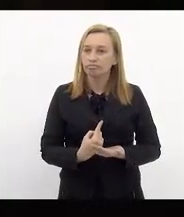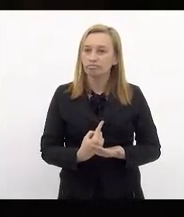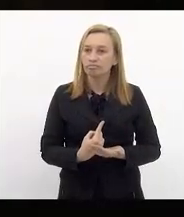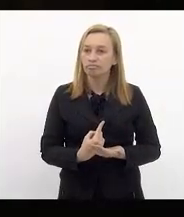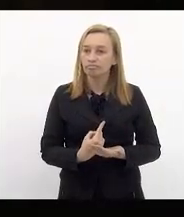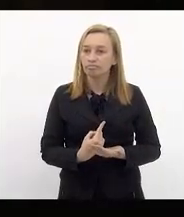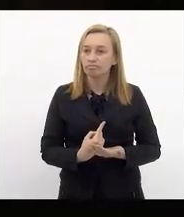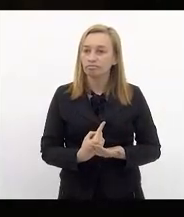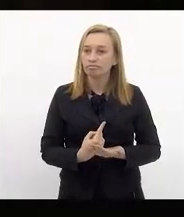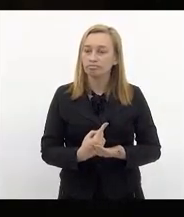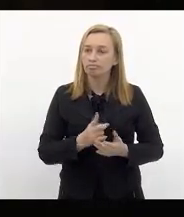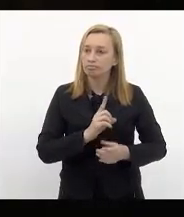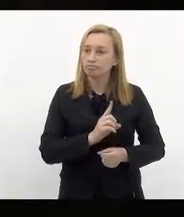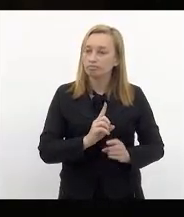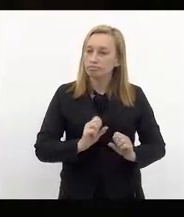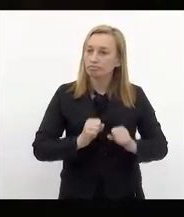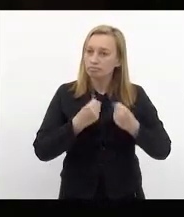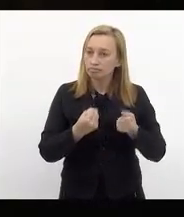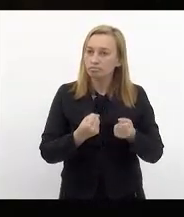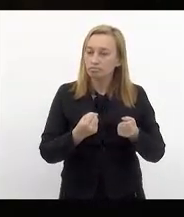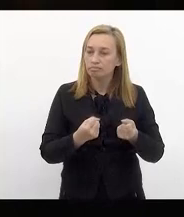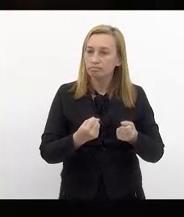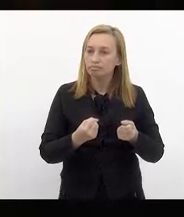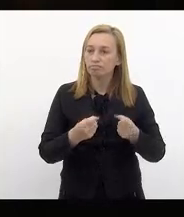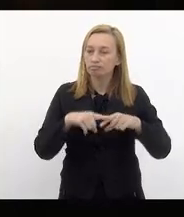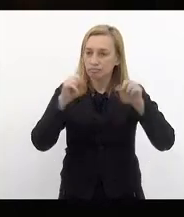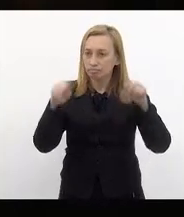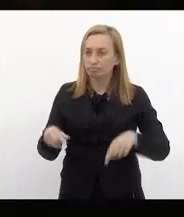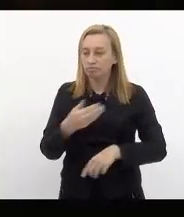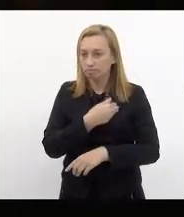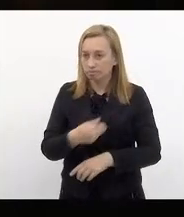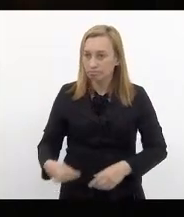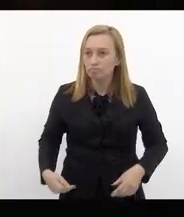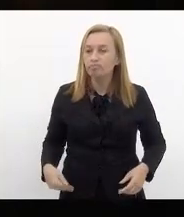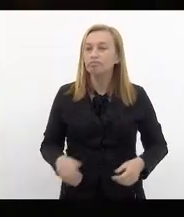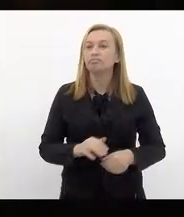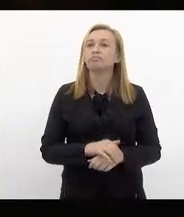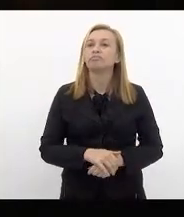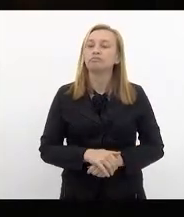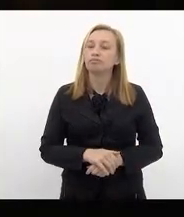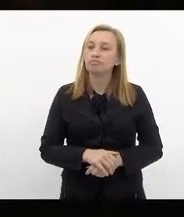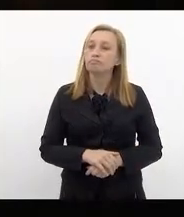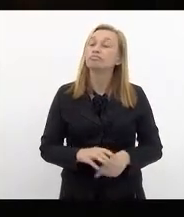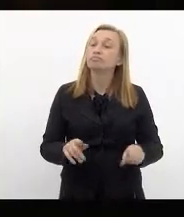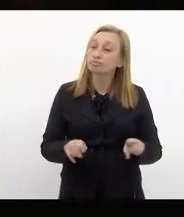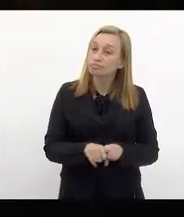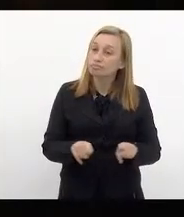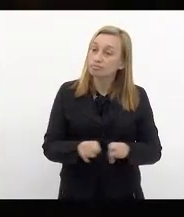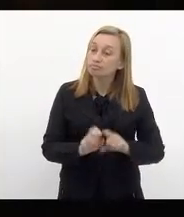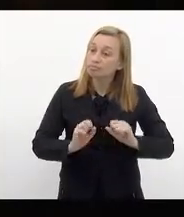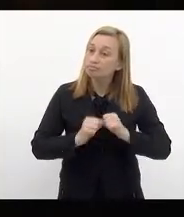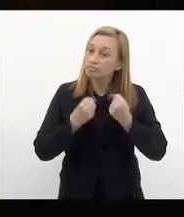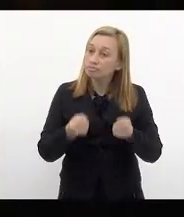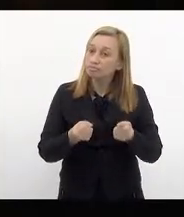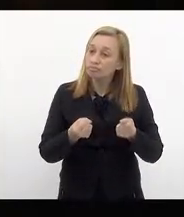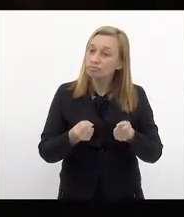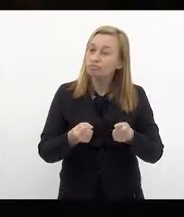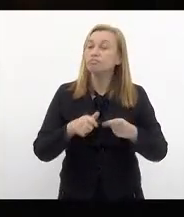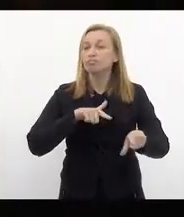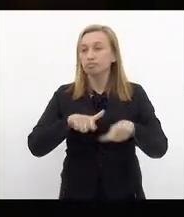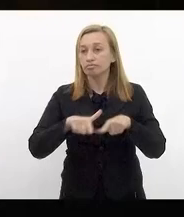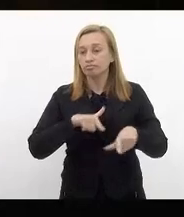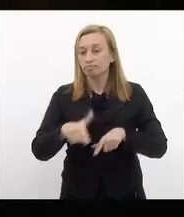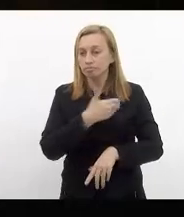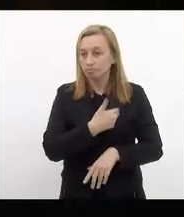em defender as servidoras públicas e os servidores públicos, como defender o serviço